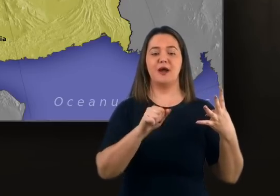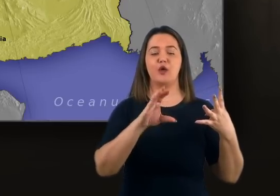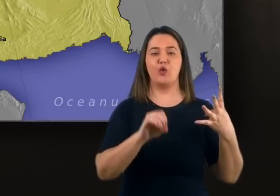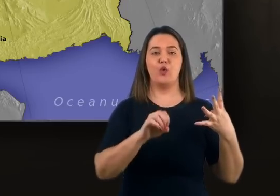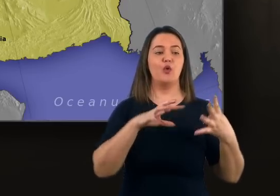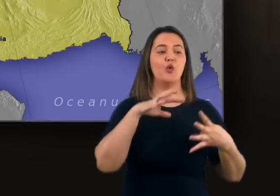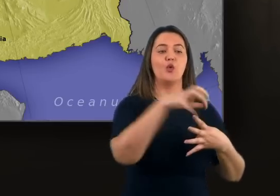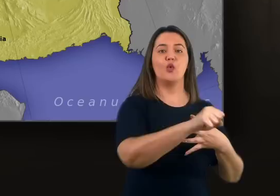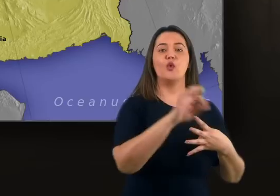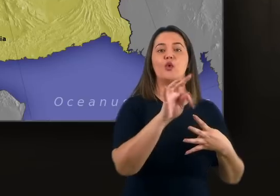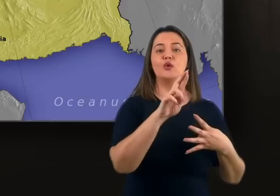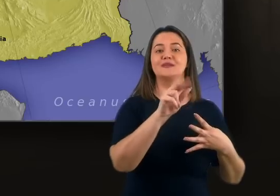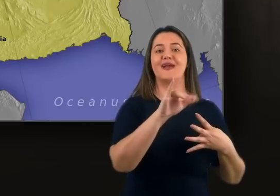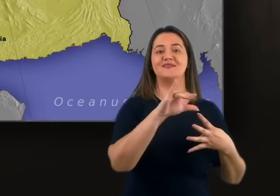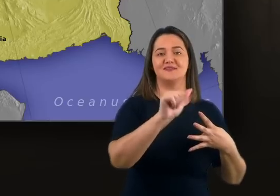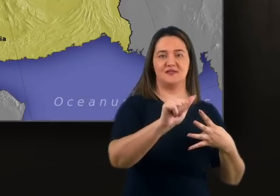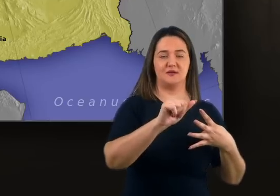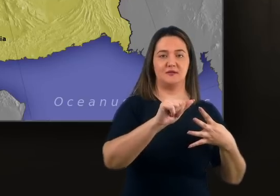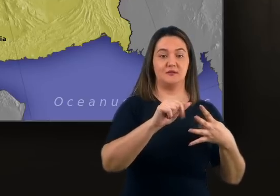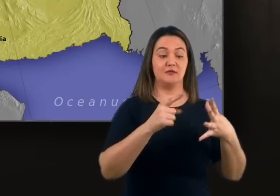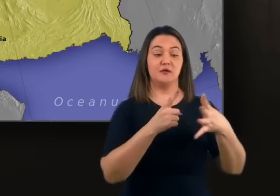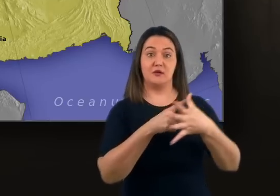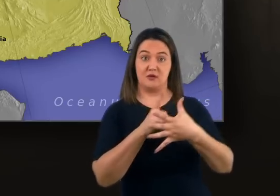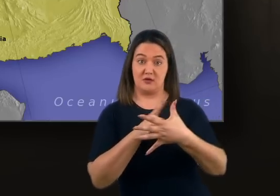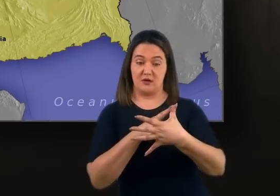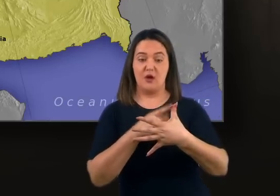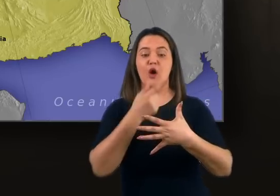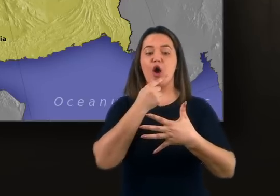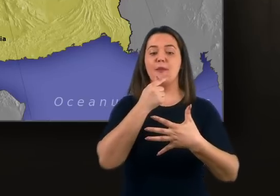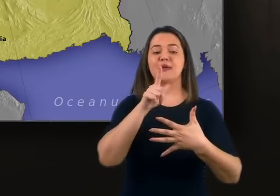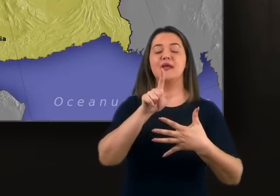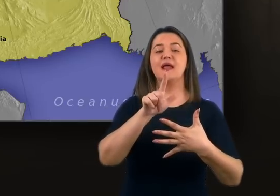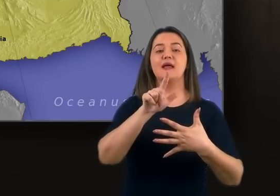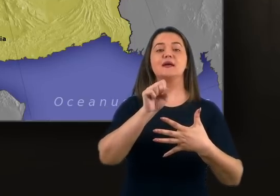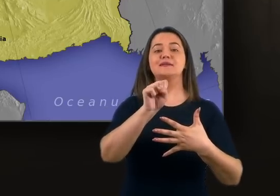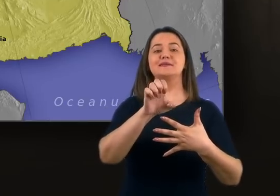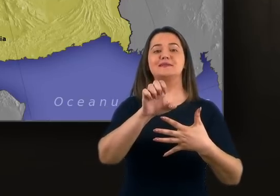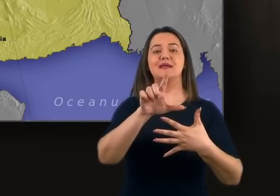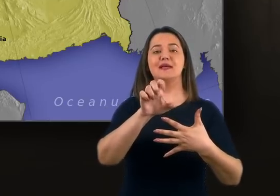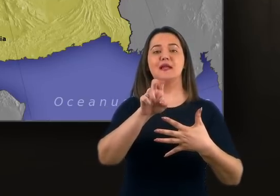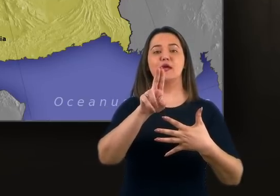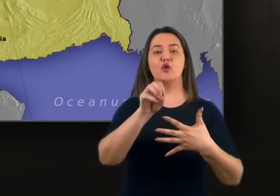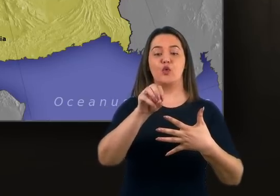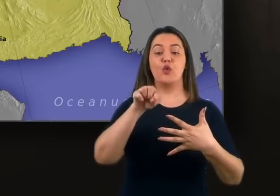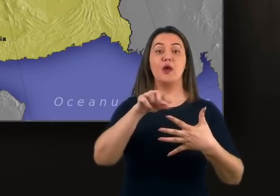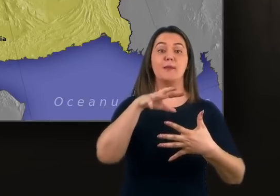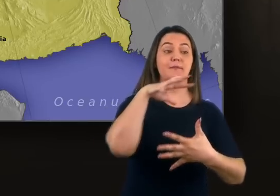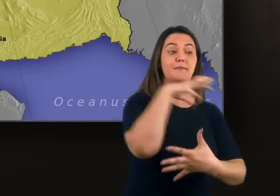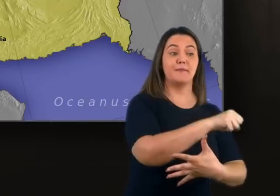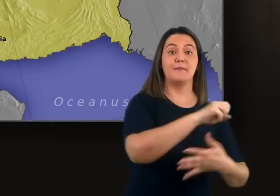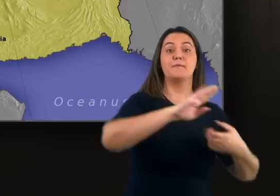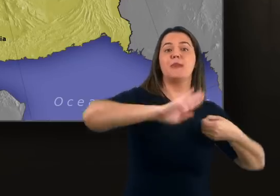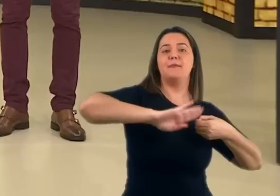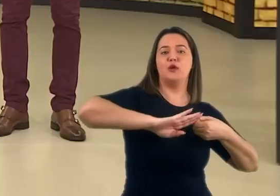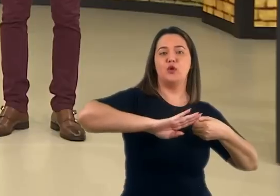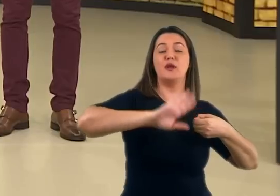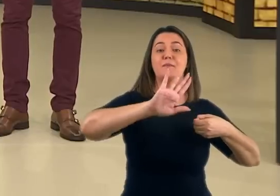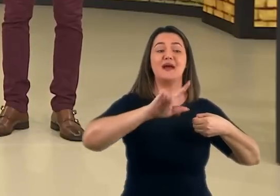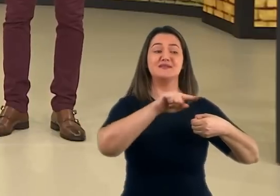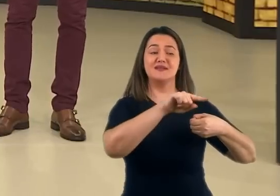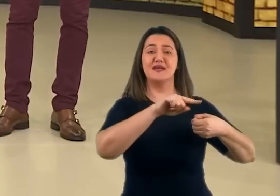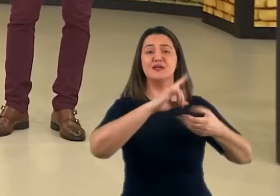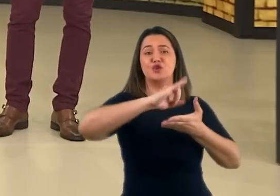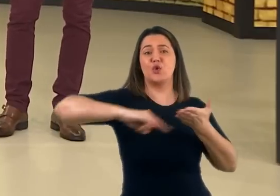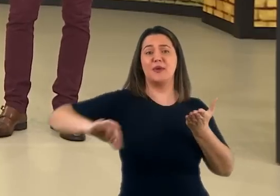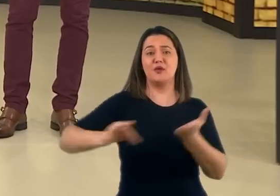do tratado no primeiro momento, mas manteve a Babilônia, da qual ele era o sátrapa, ou governador principal.